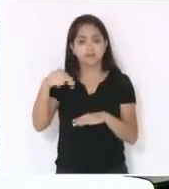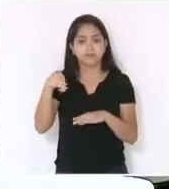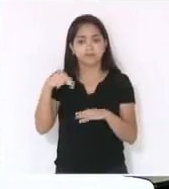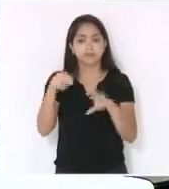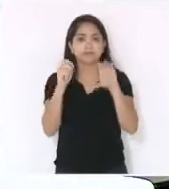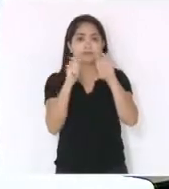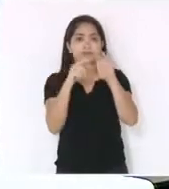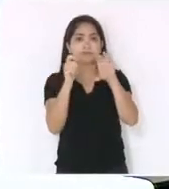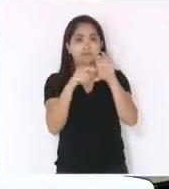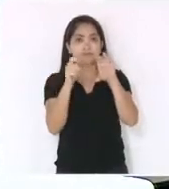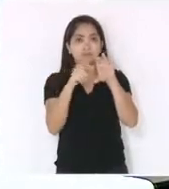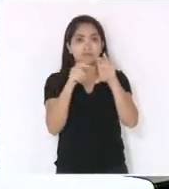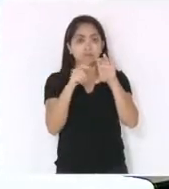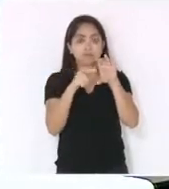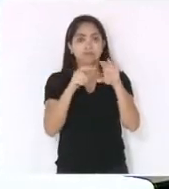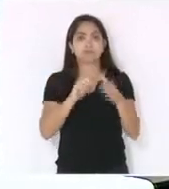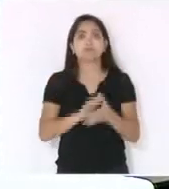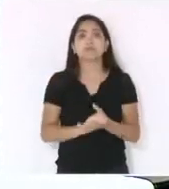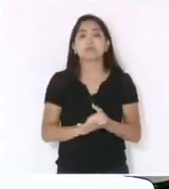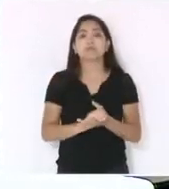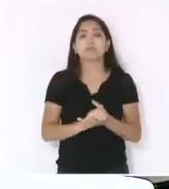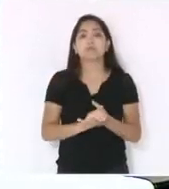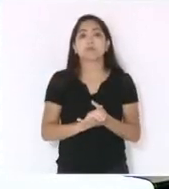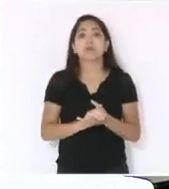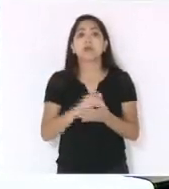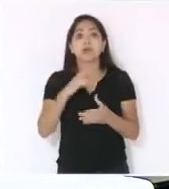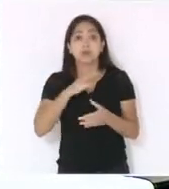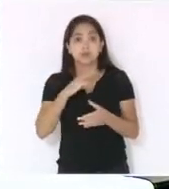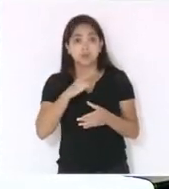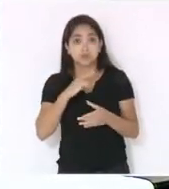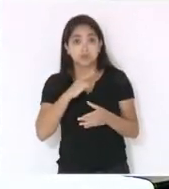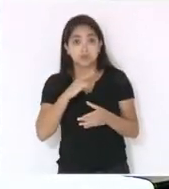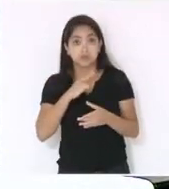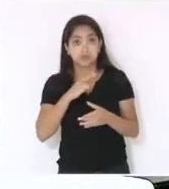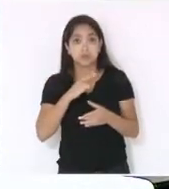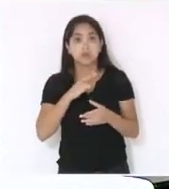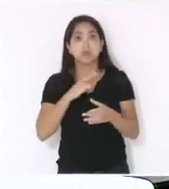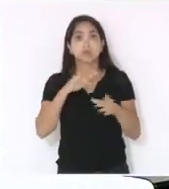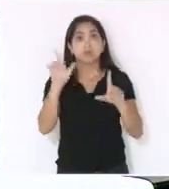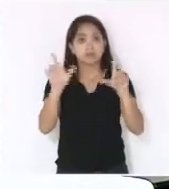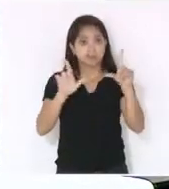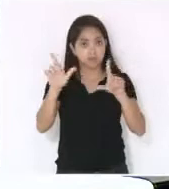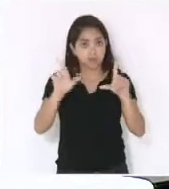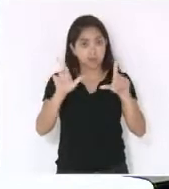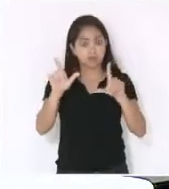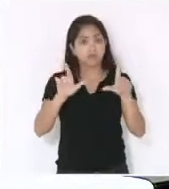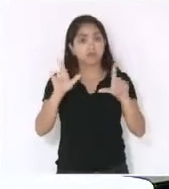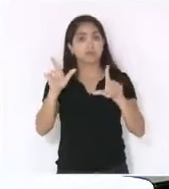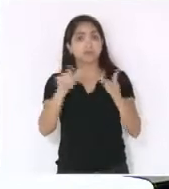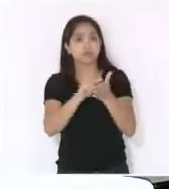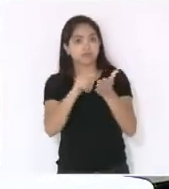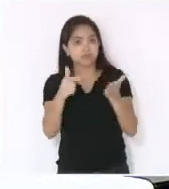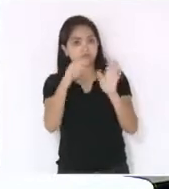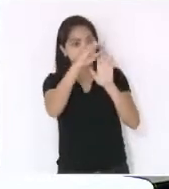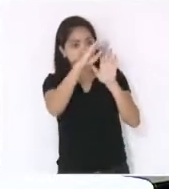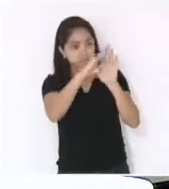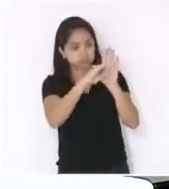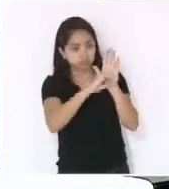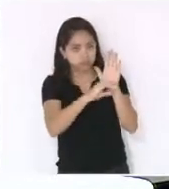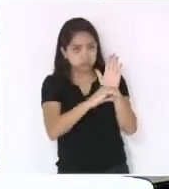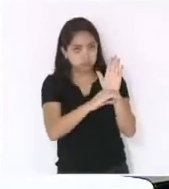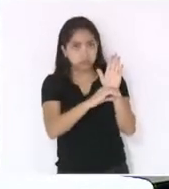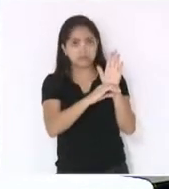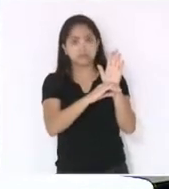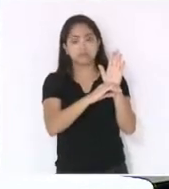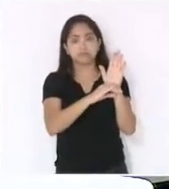da transexualidade. Tivemos um bloco de um Globo Repórter dedicado ao nosso movimento. Programa Como